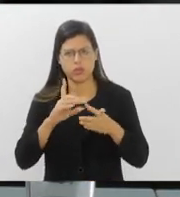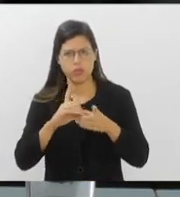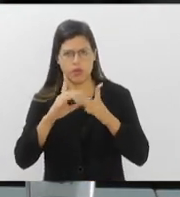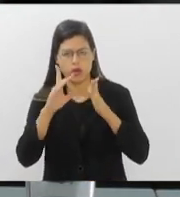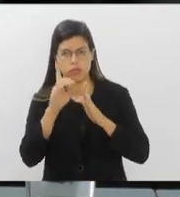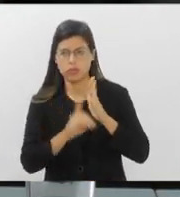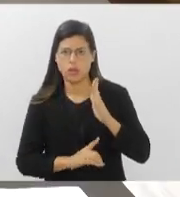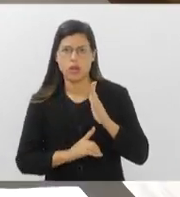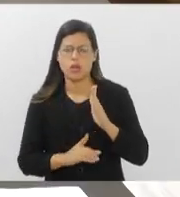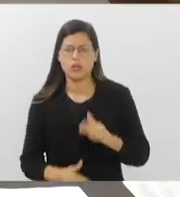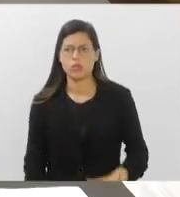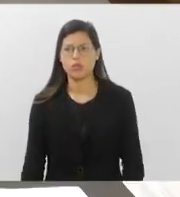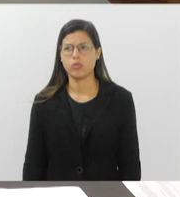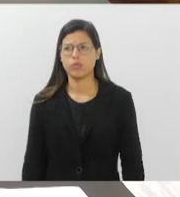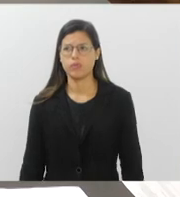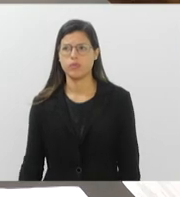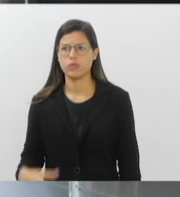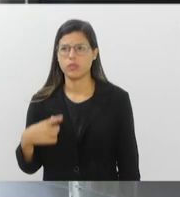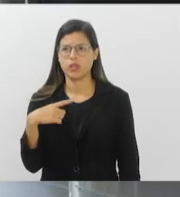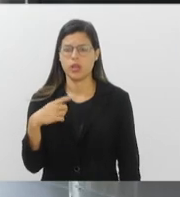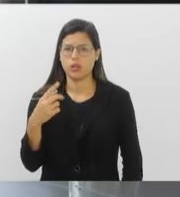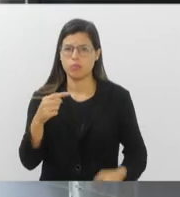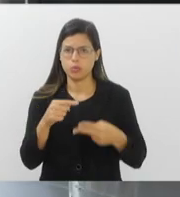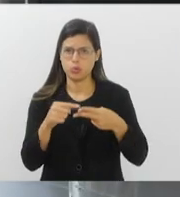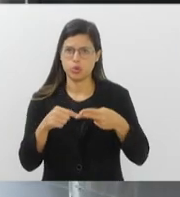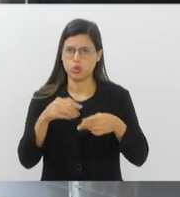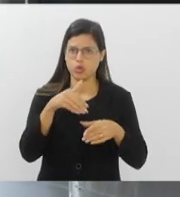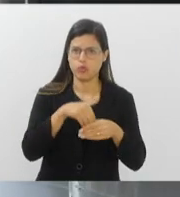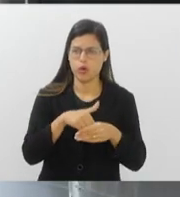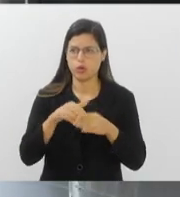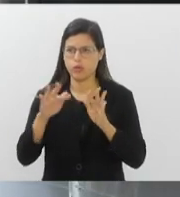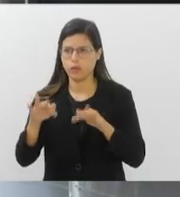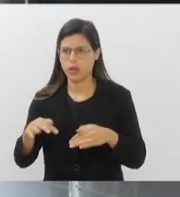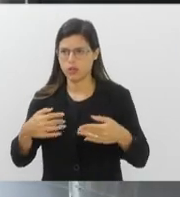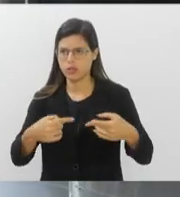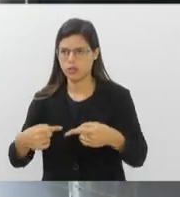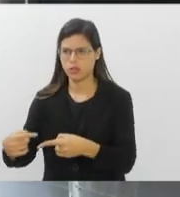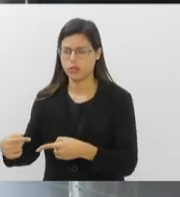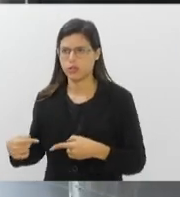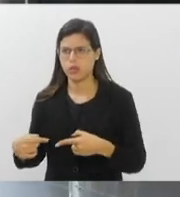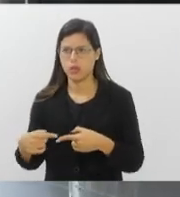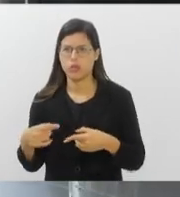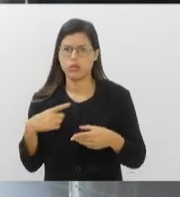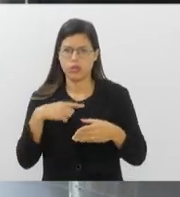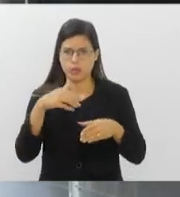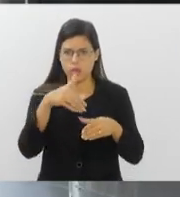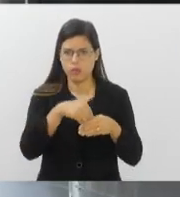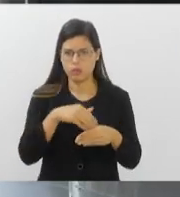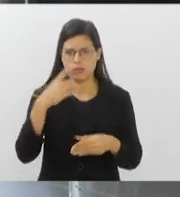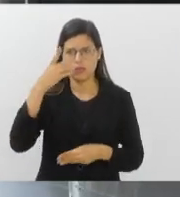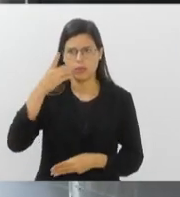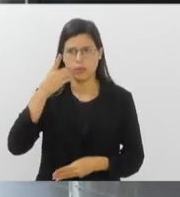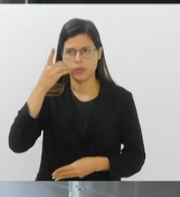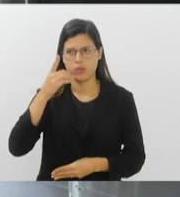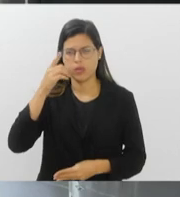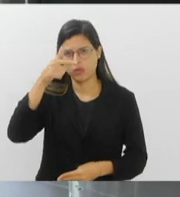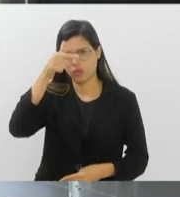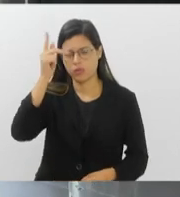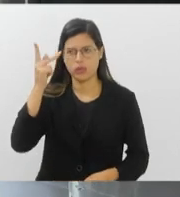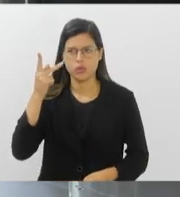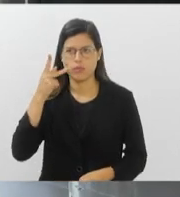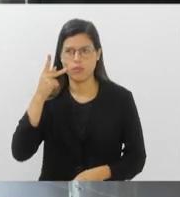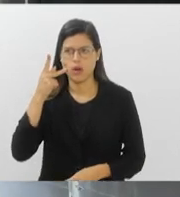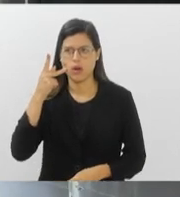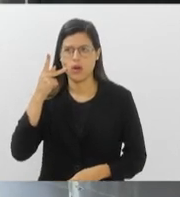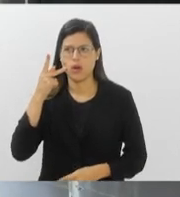Então, há sobre a mesa dois votos apresentados e encerrada a discussão. O voto do deputado Luiz Paulo,